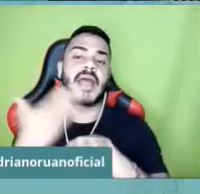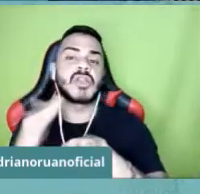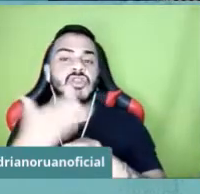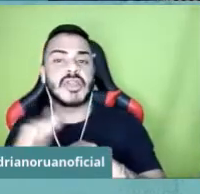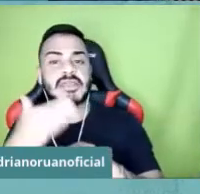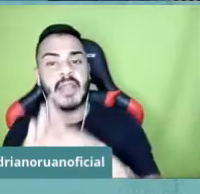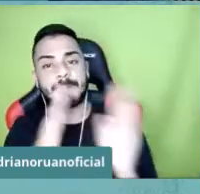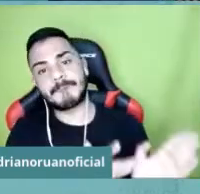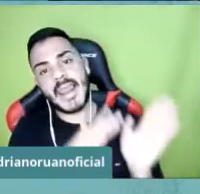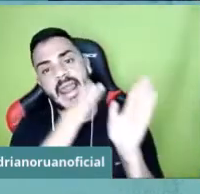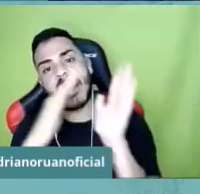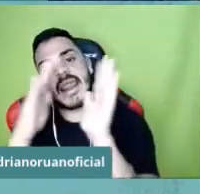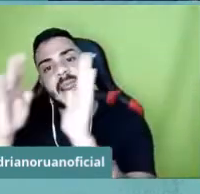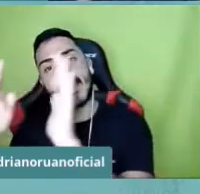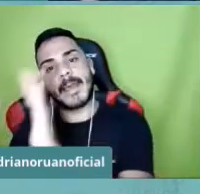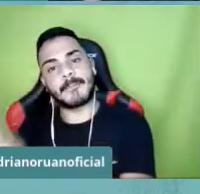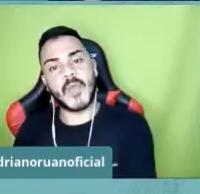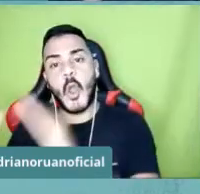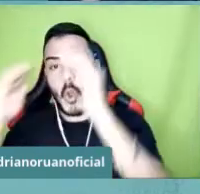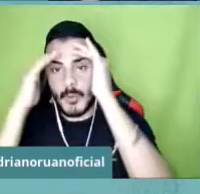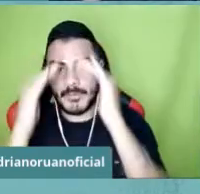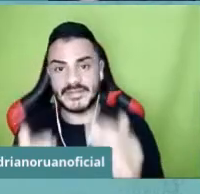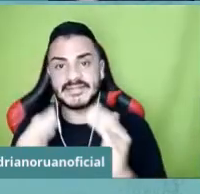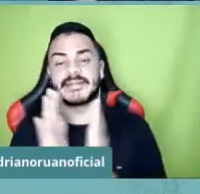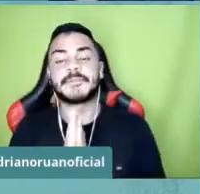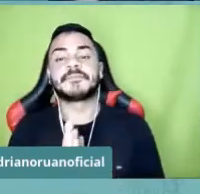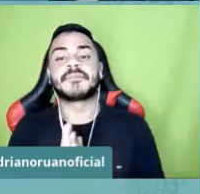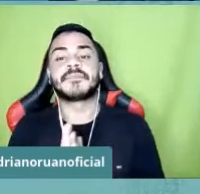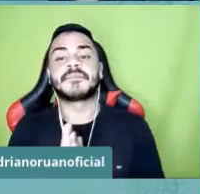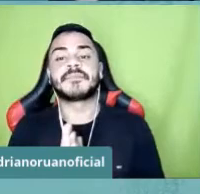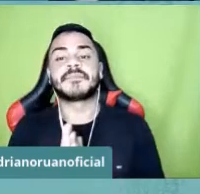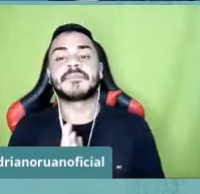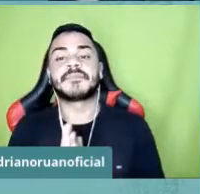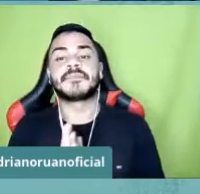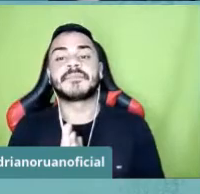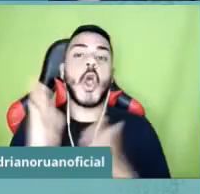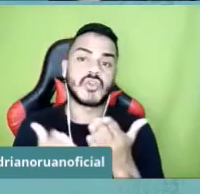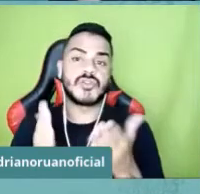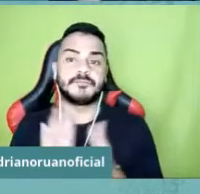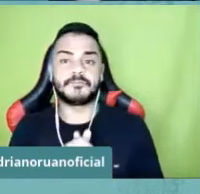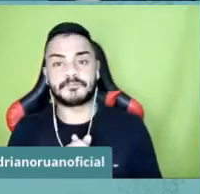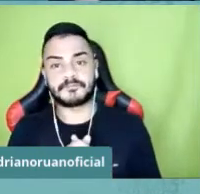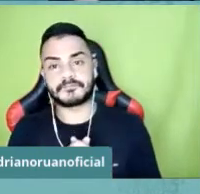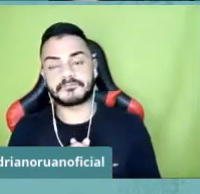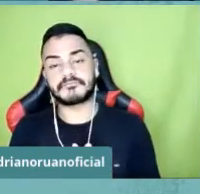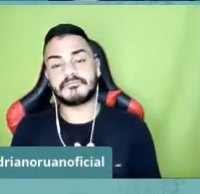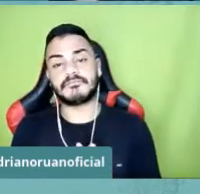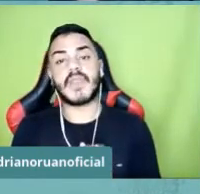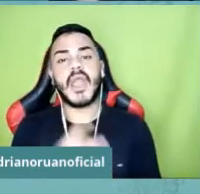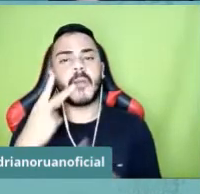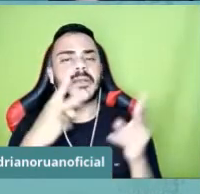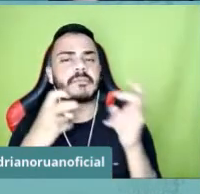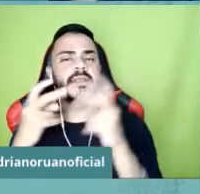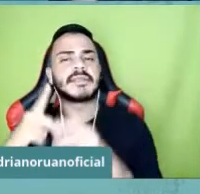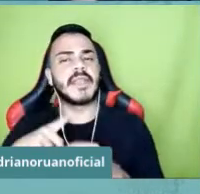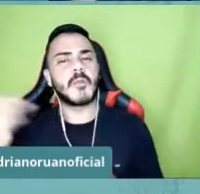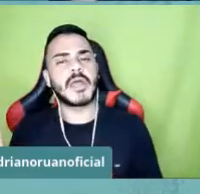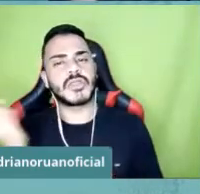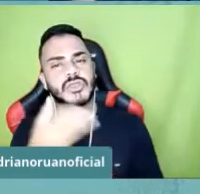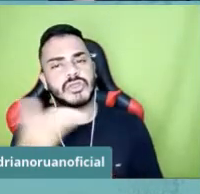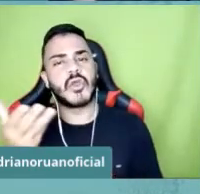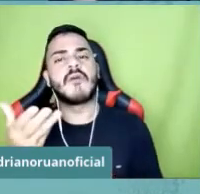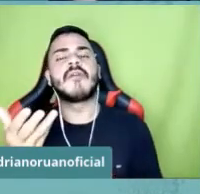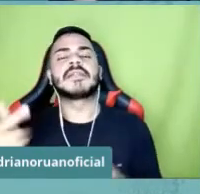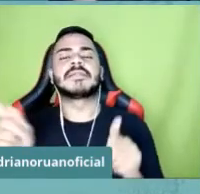sendo seguidas. Né? Hoje, pelo menos, eu escutei a notícia de que tem uma nova Sputnik agora, dose